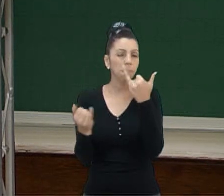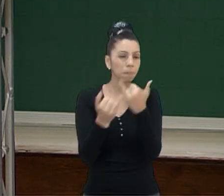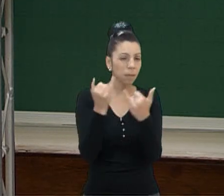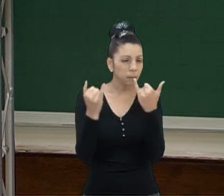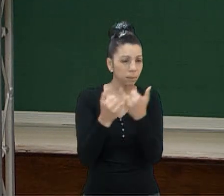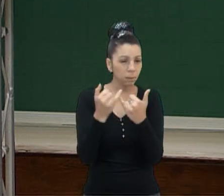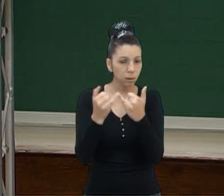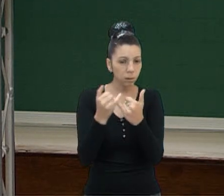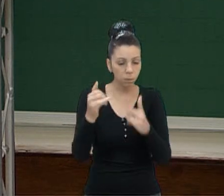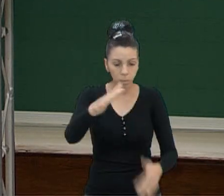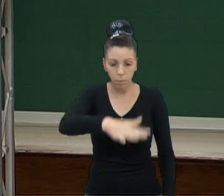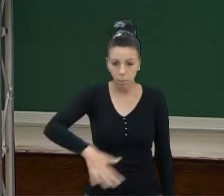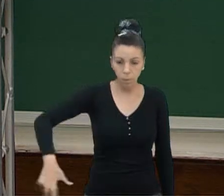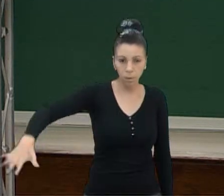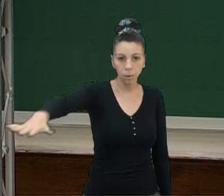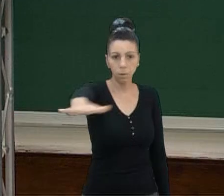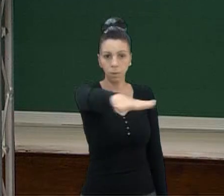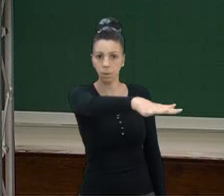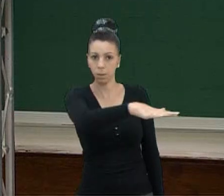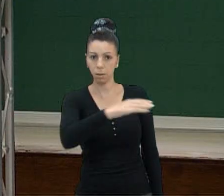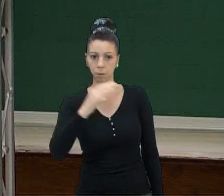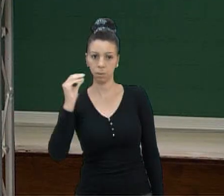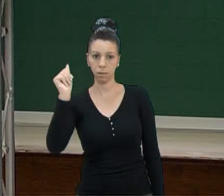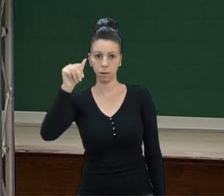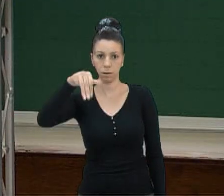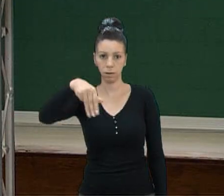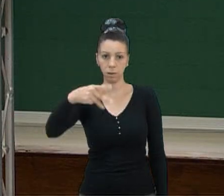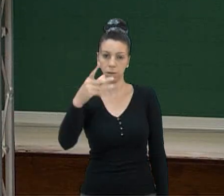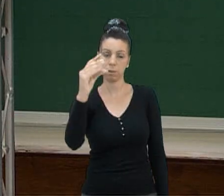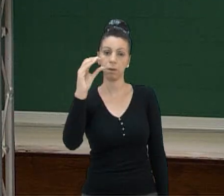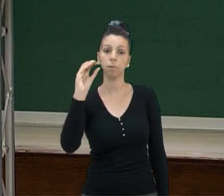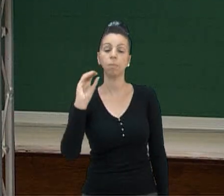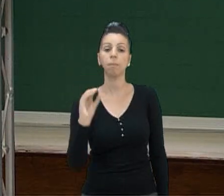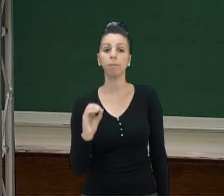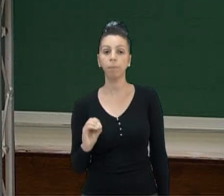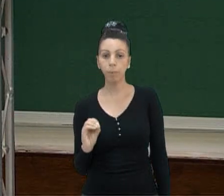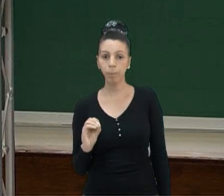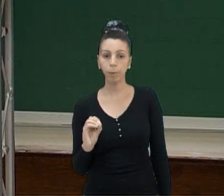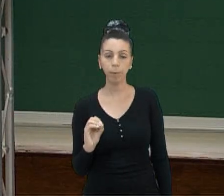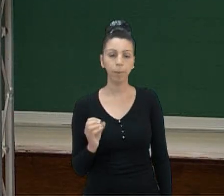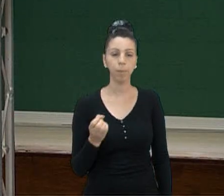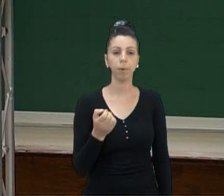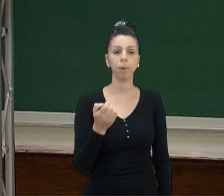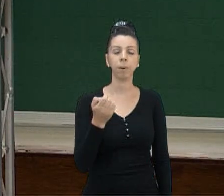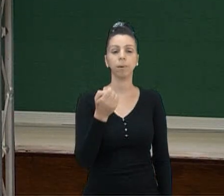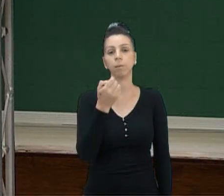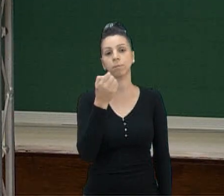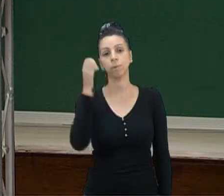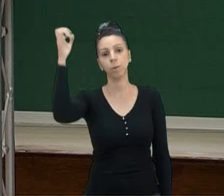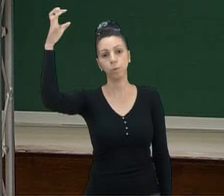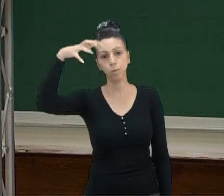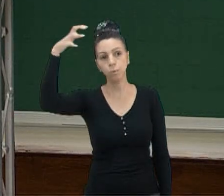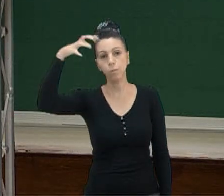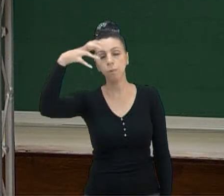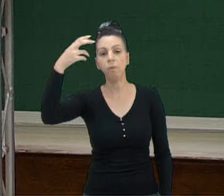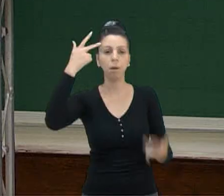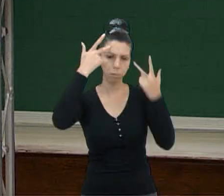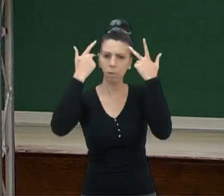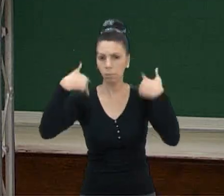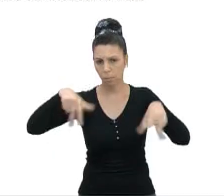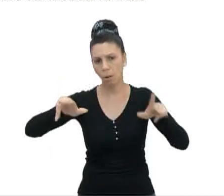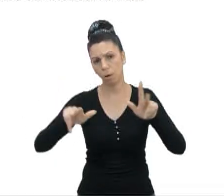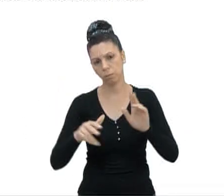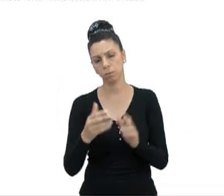diferenças ali de quantidade de chuvas em função do clima semiárido, certo? E aqui